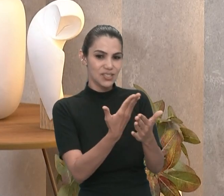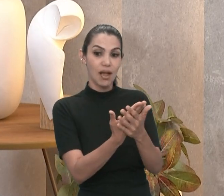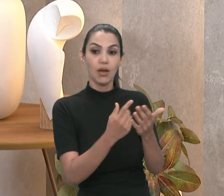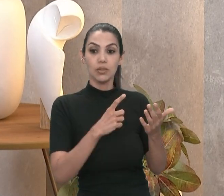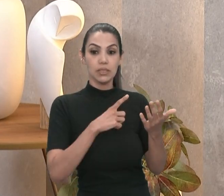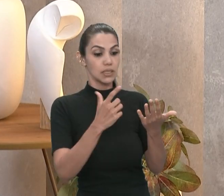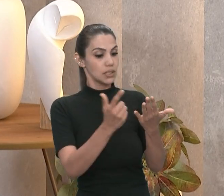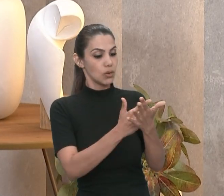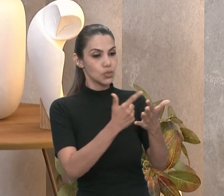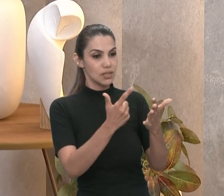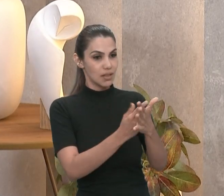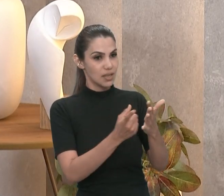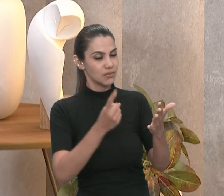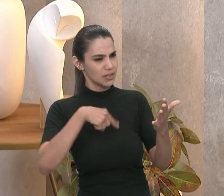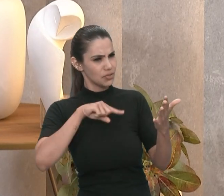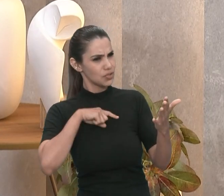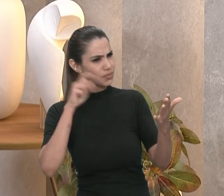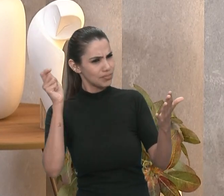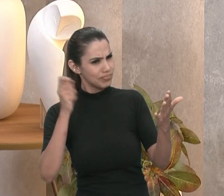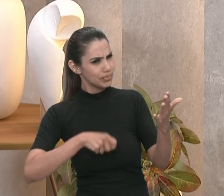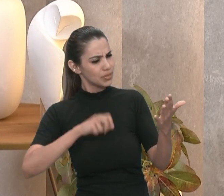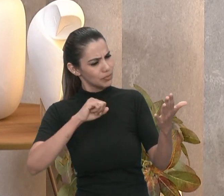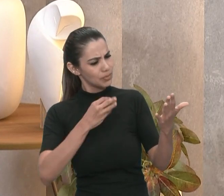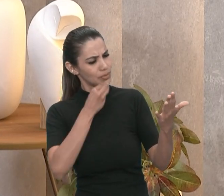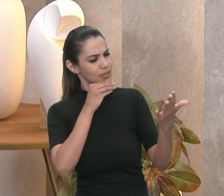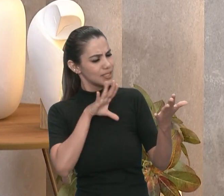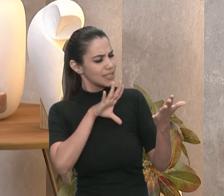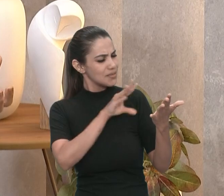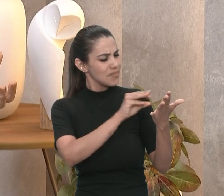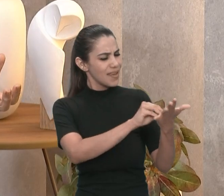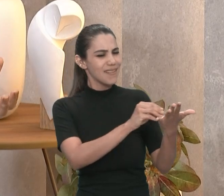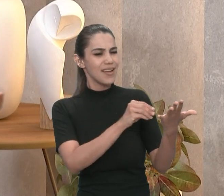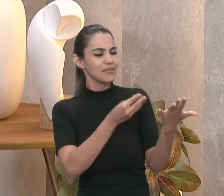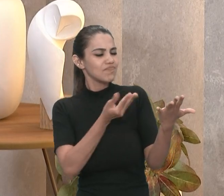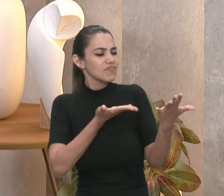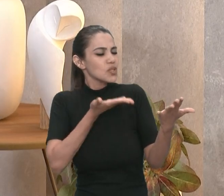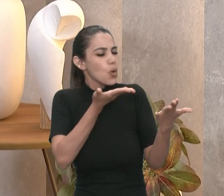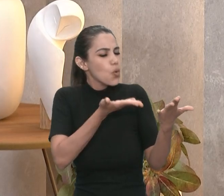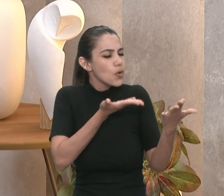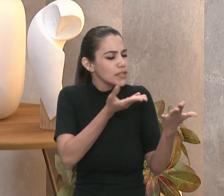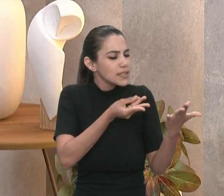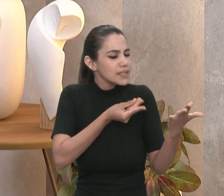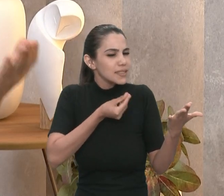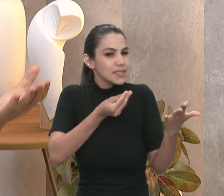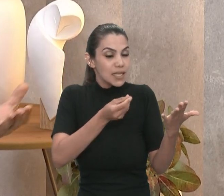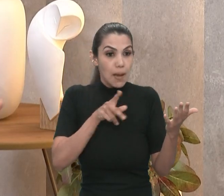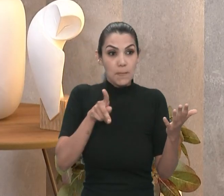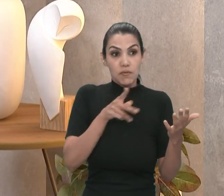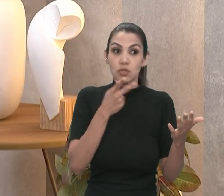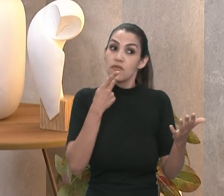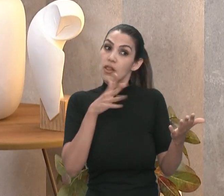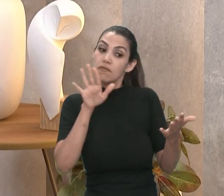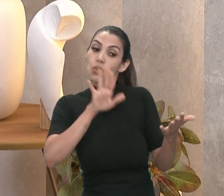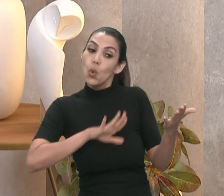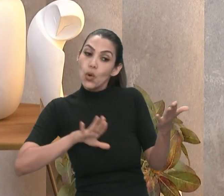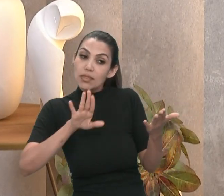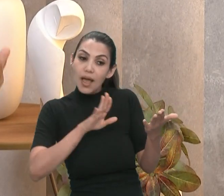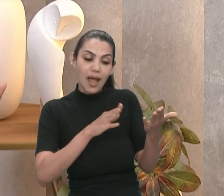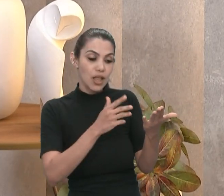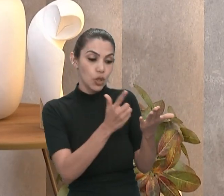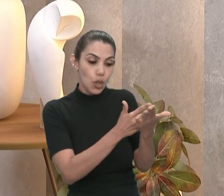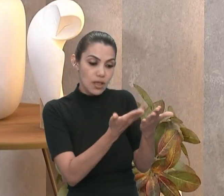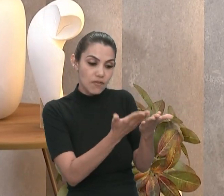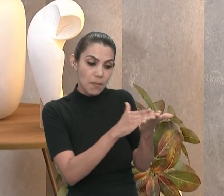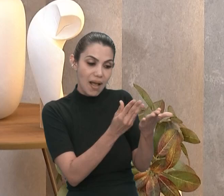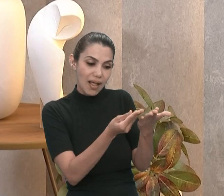manusear, o cuidado com o livro, as professoras dizendo, olha a orelha do livro, não faz